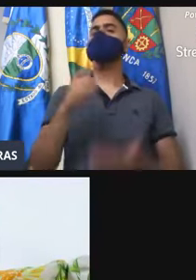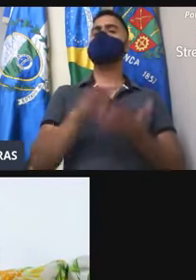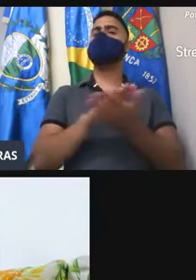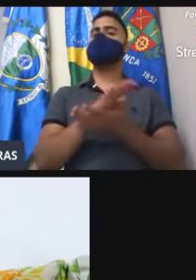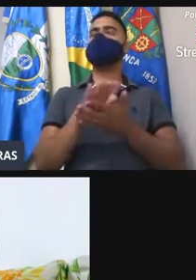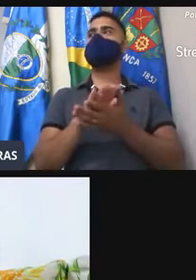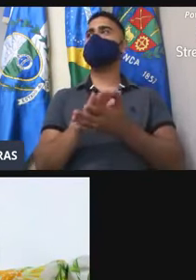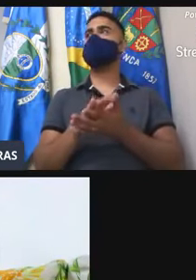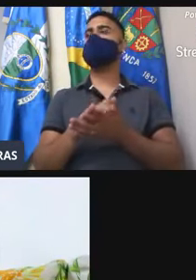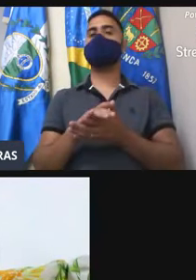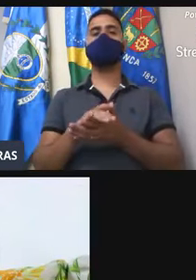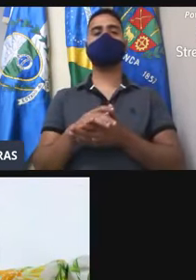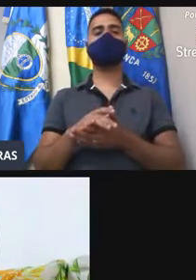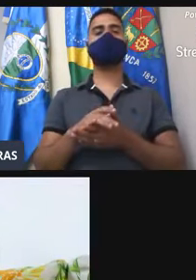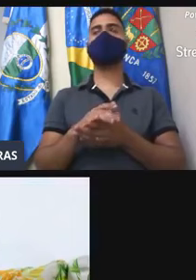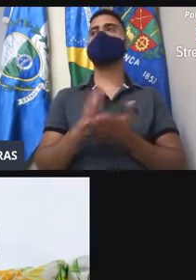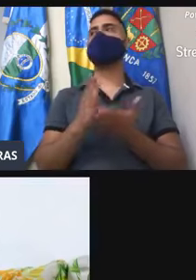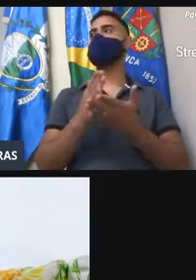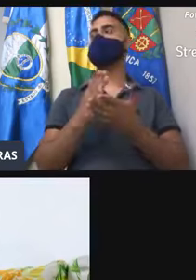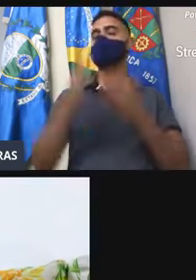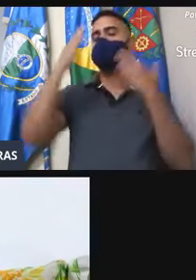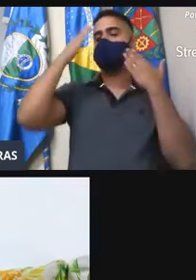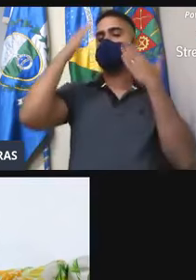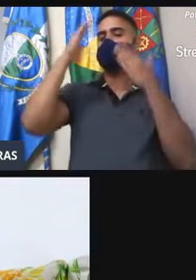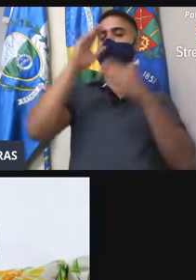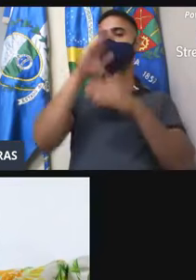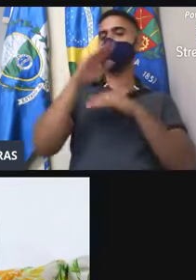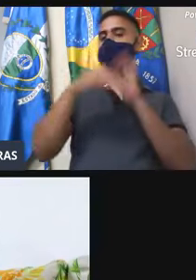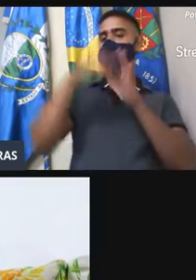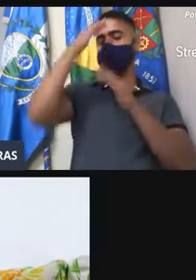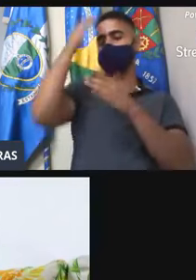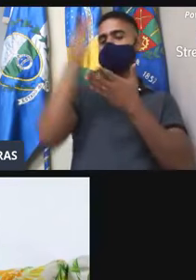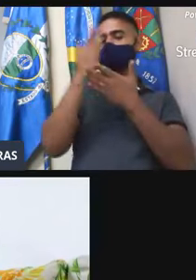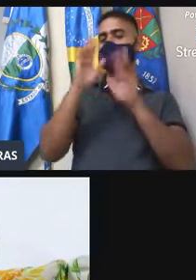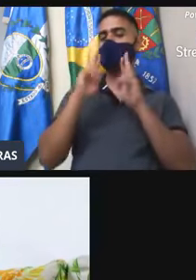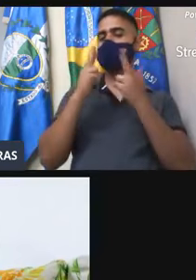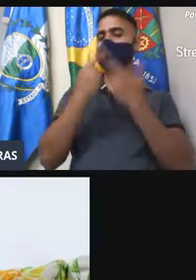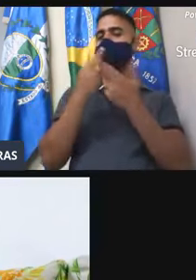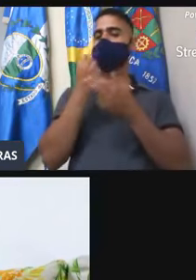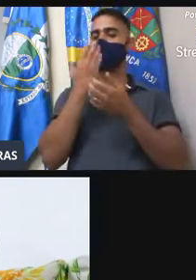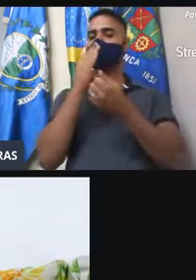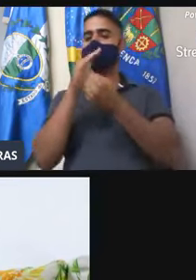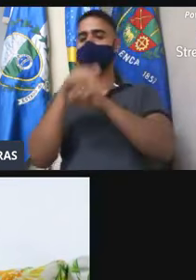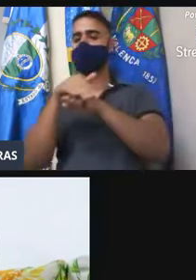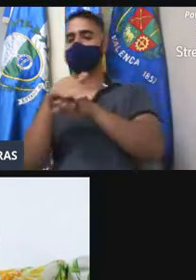mais nada a tratar, agradeço a todos. Está encerrada a nossa sessão.